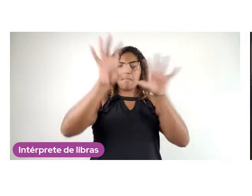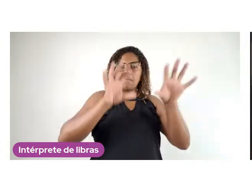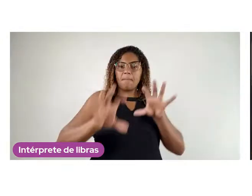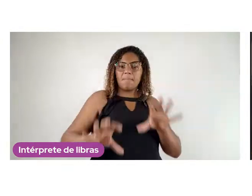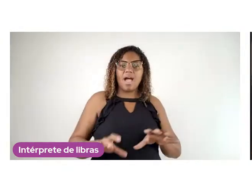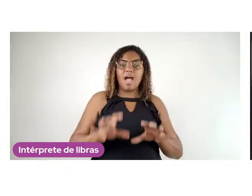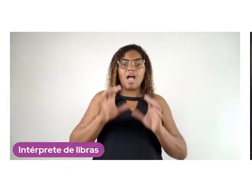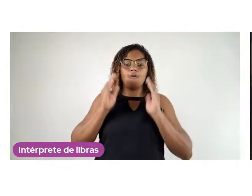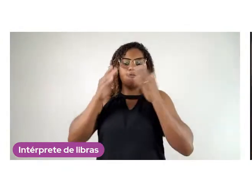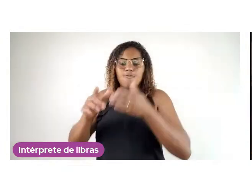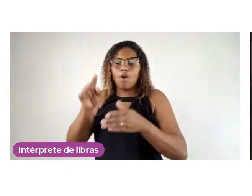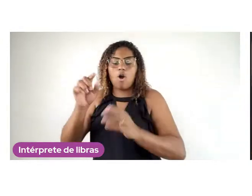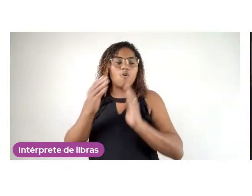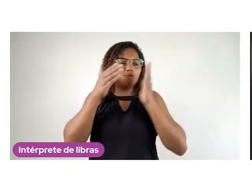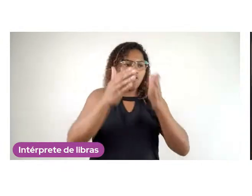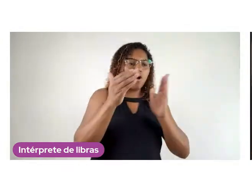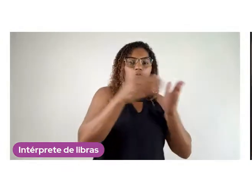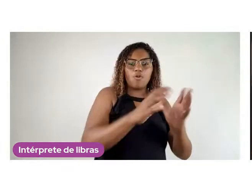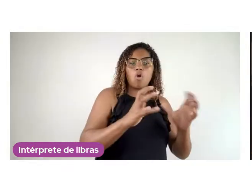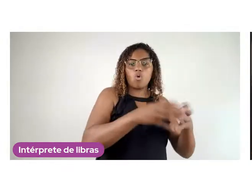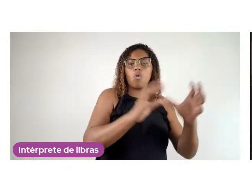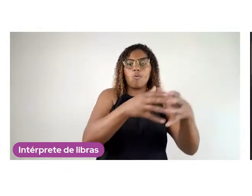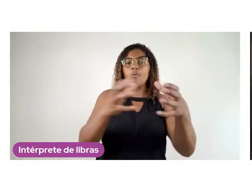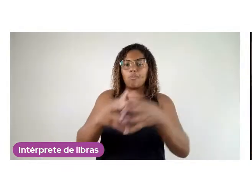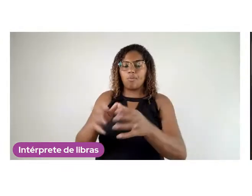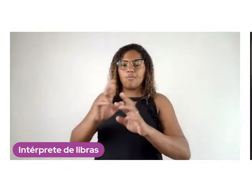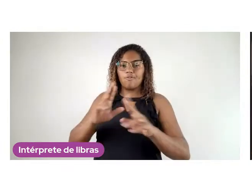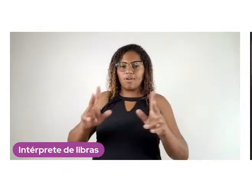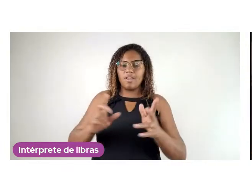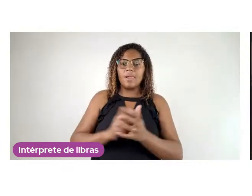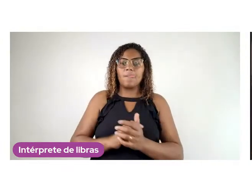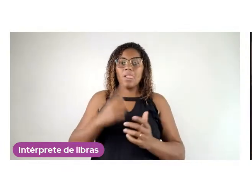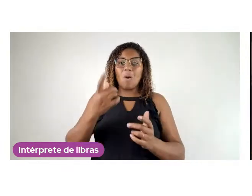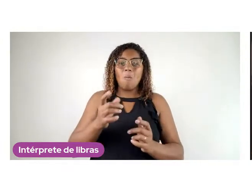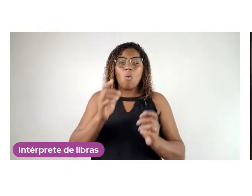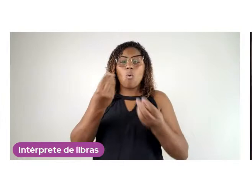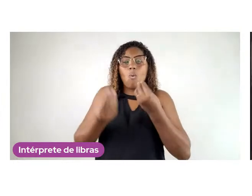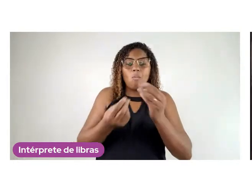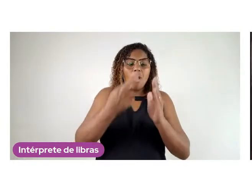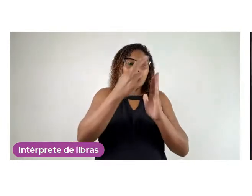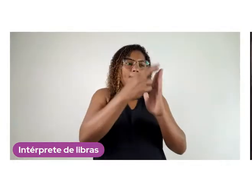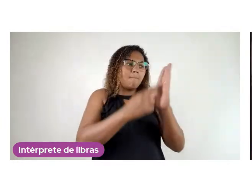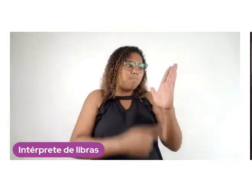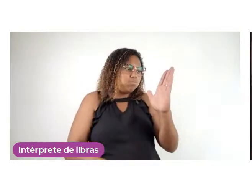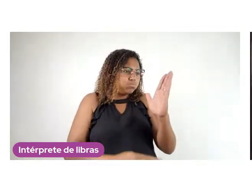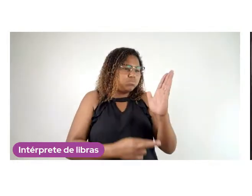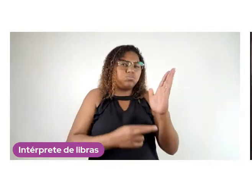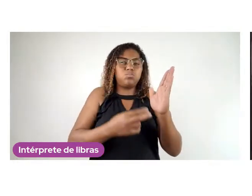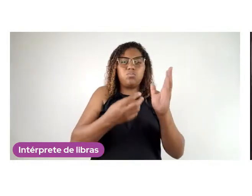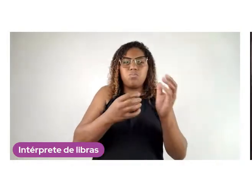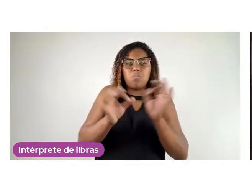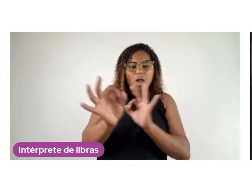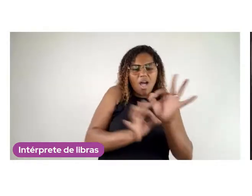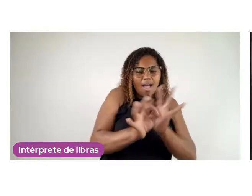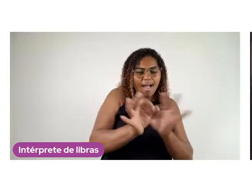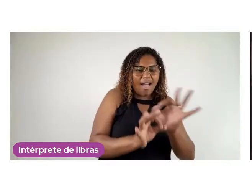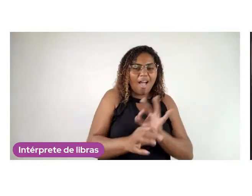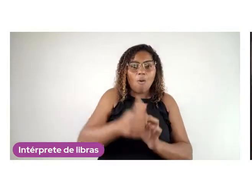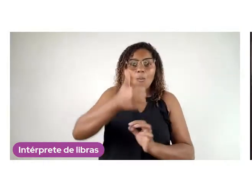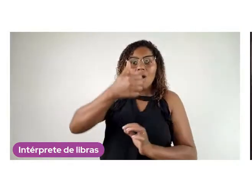né? E para preparar esse relatório foram consultados mais de 14 mil artigos